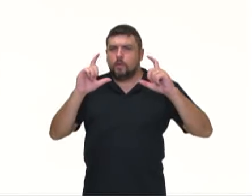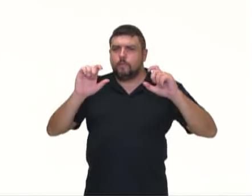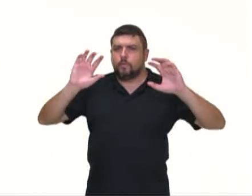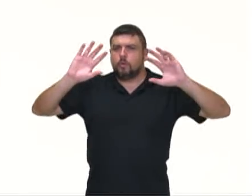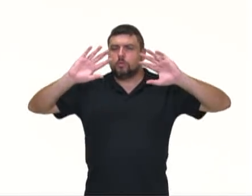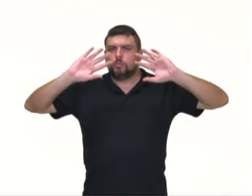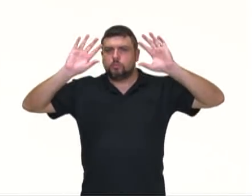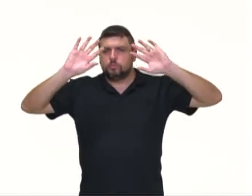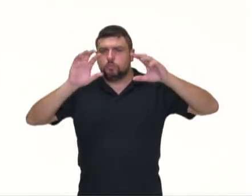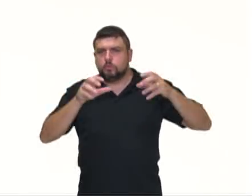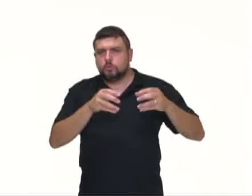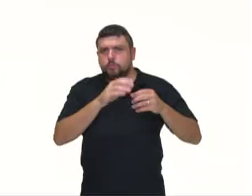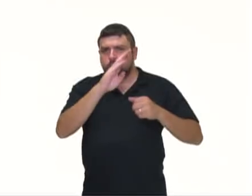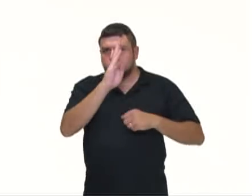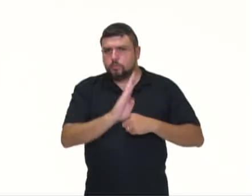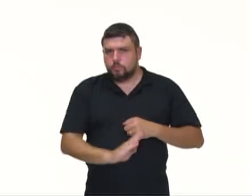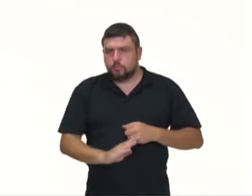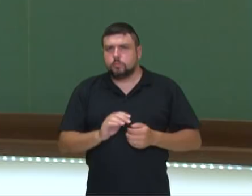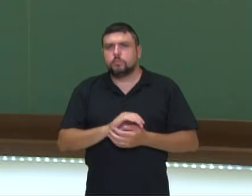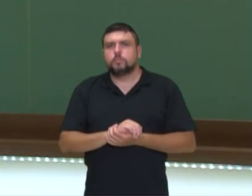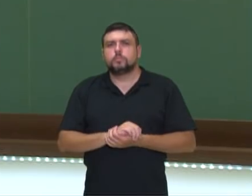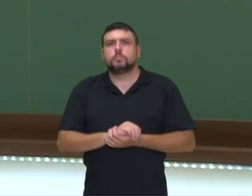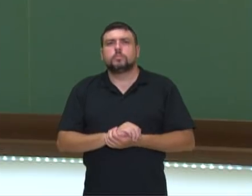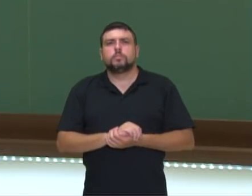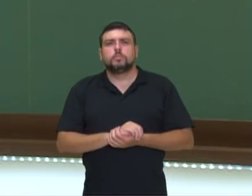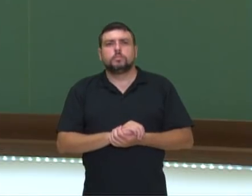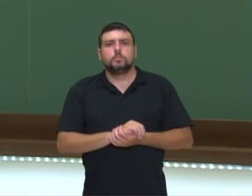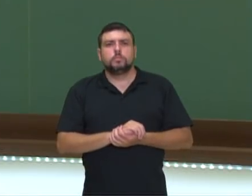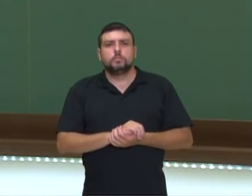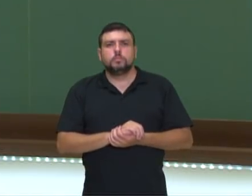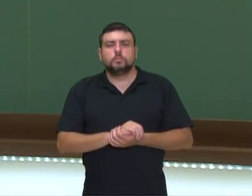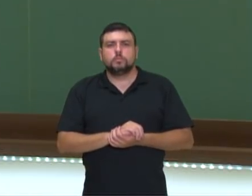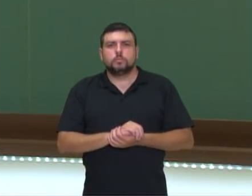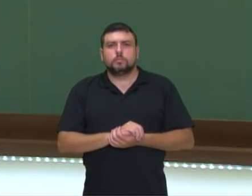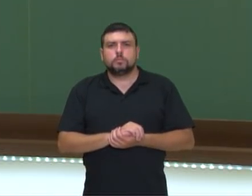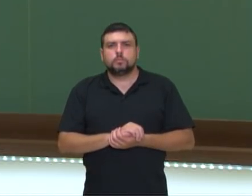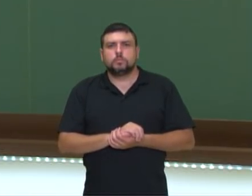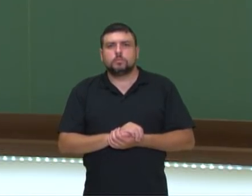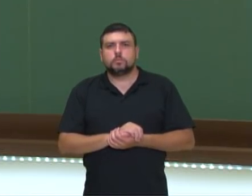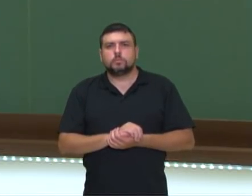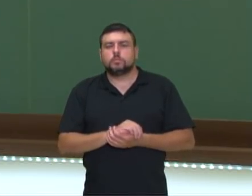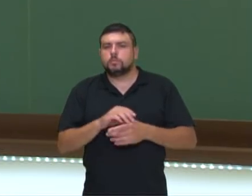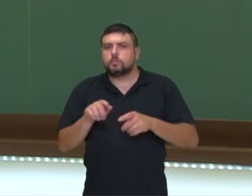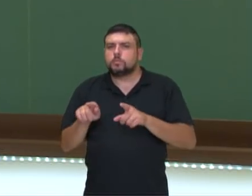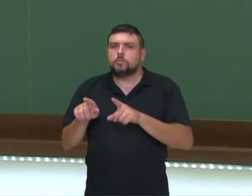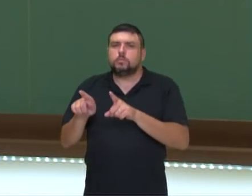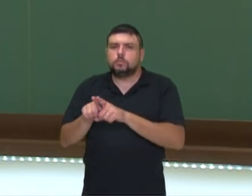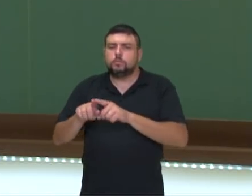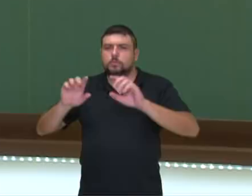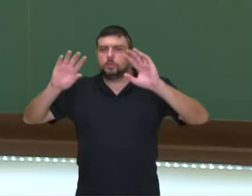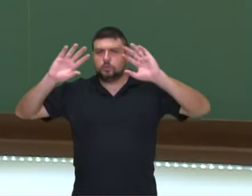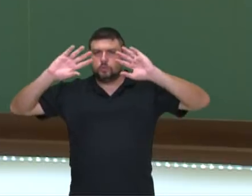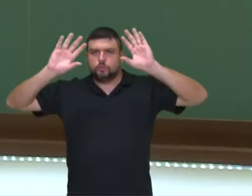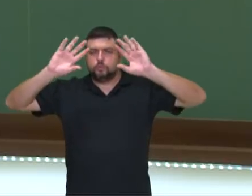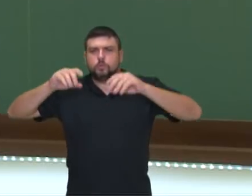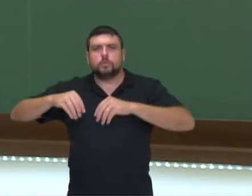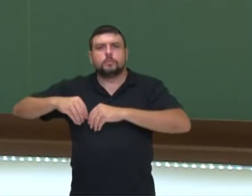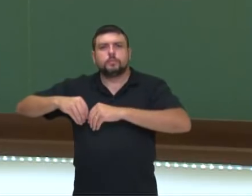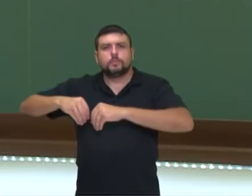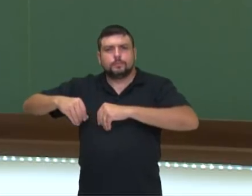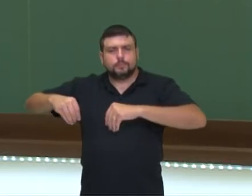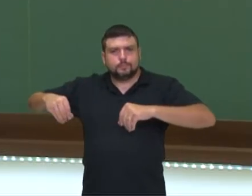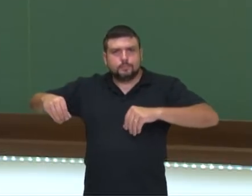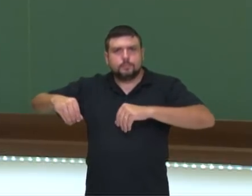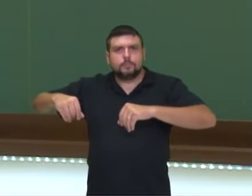seleção olímpica. É aqui o vôlei de areia, Não é a competição, mas o vôlei de areia